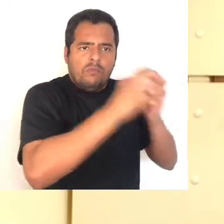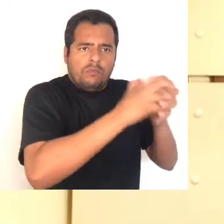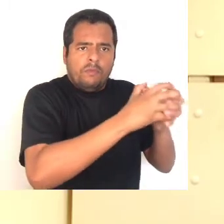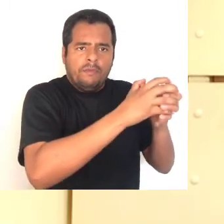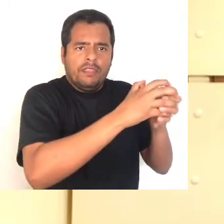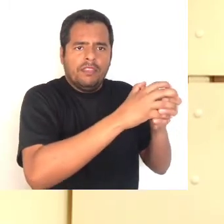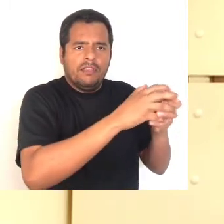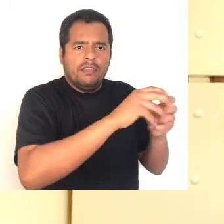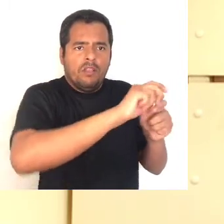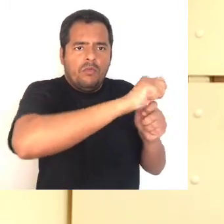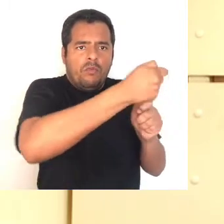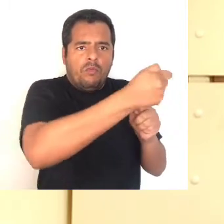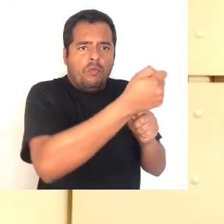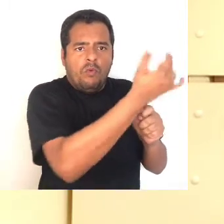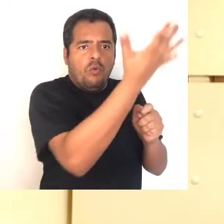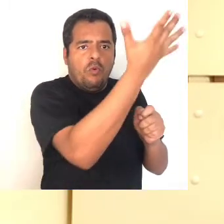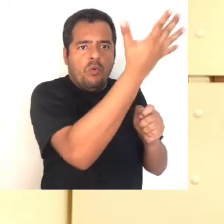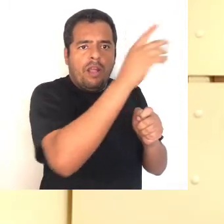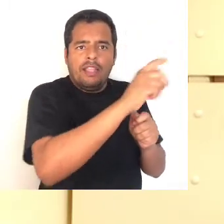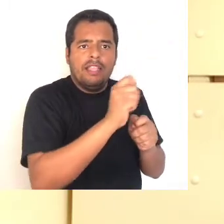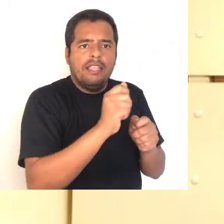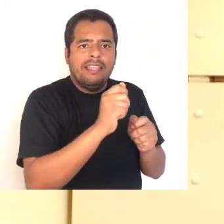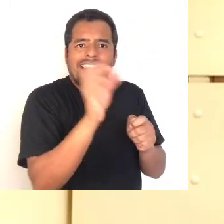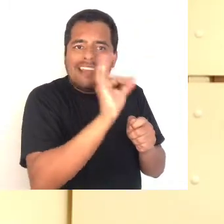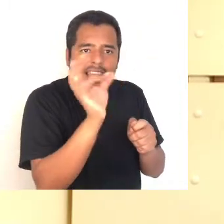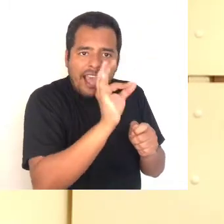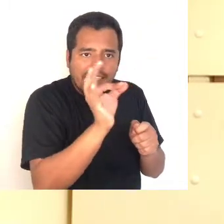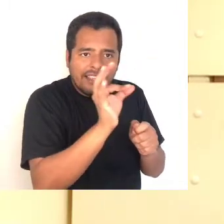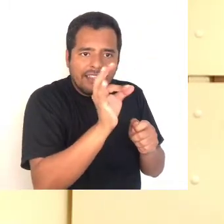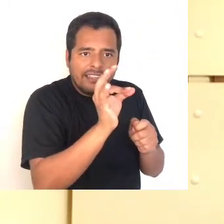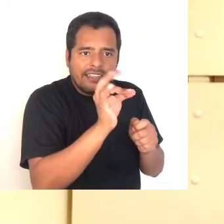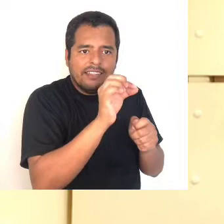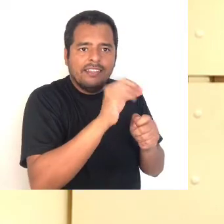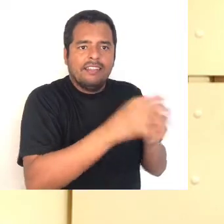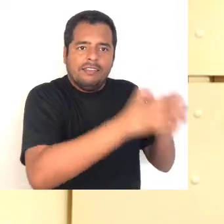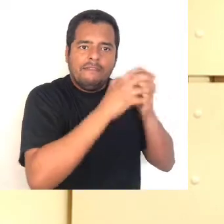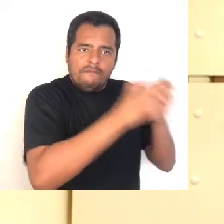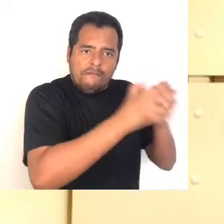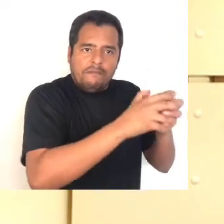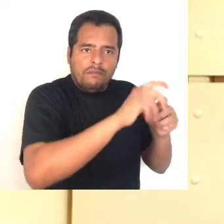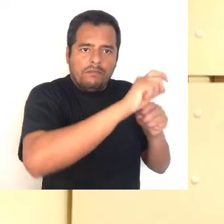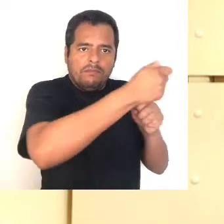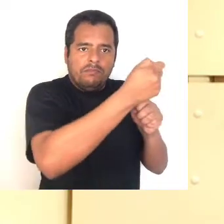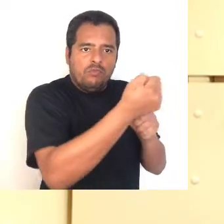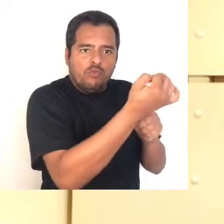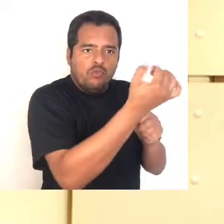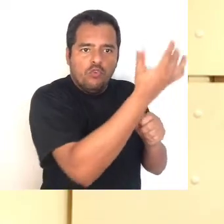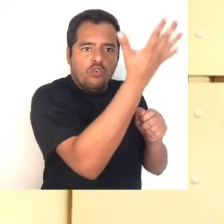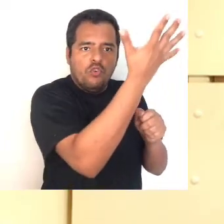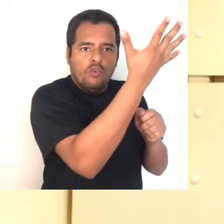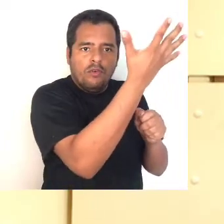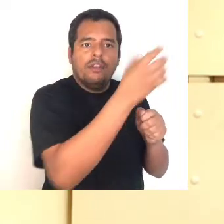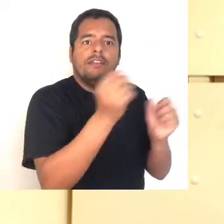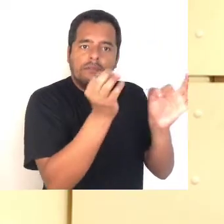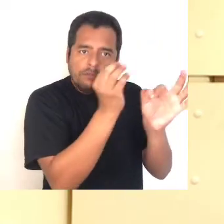tá? Até você perceber que não está saindo mais gás, ó. Então, agita.